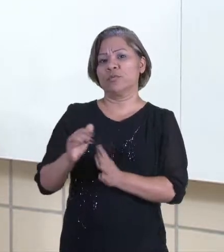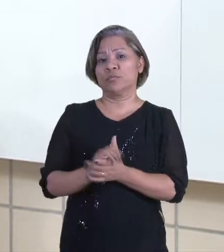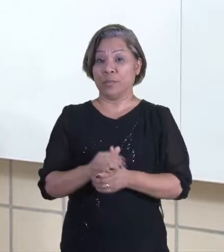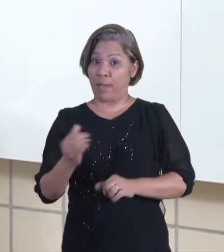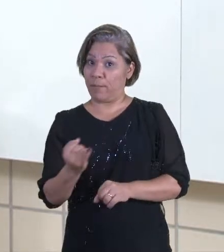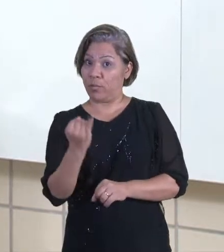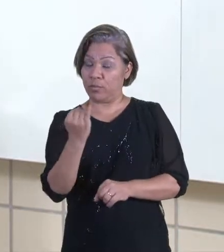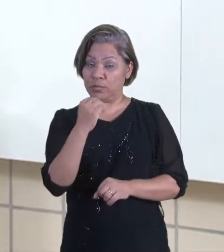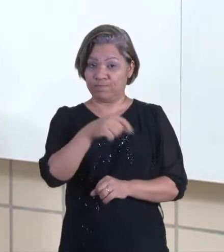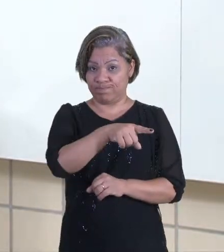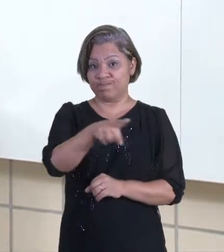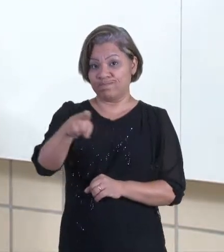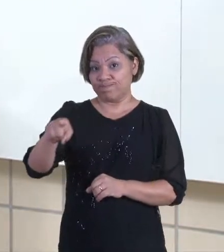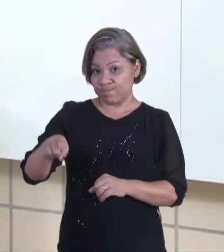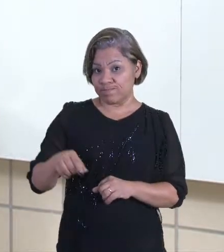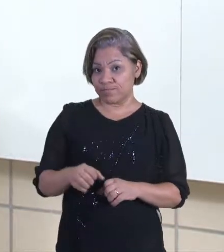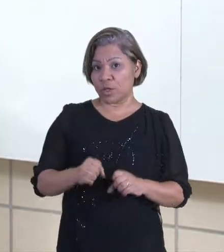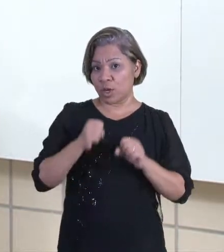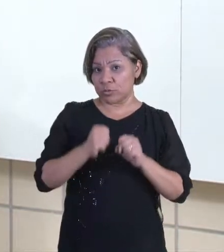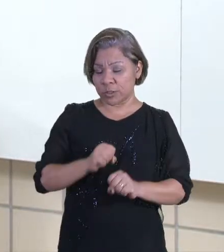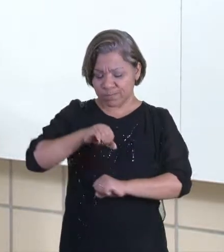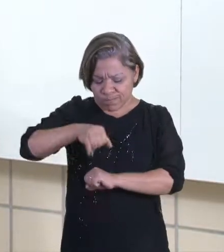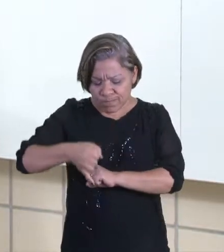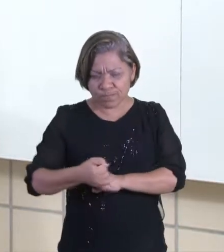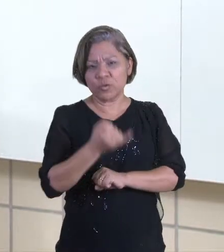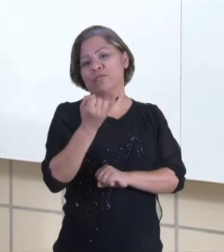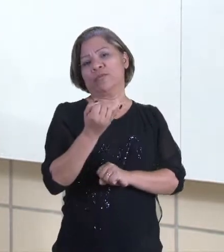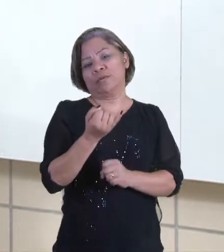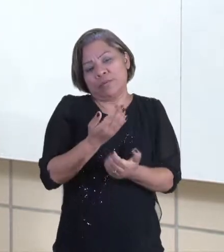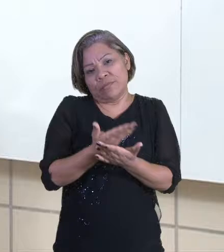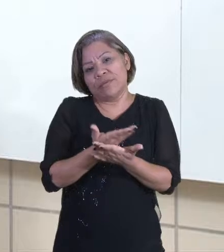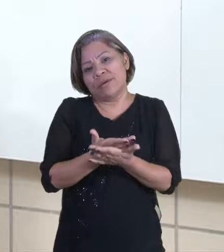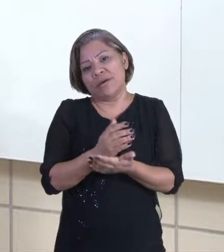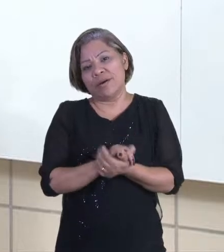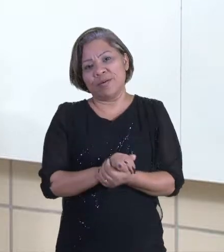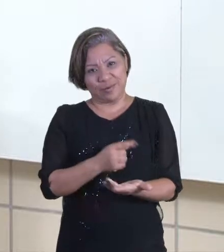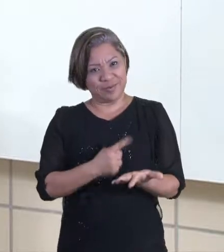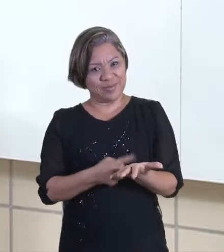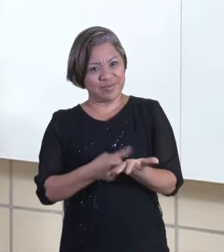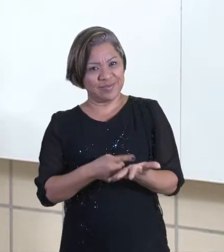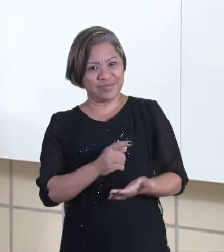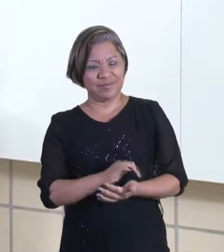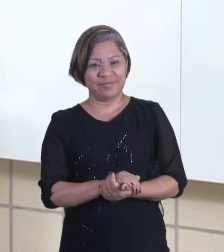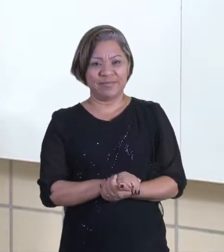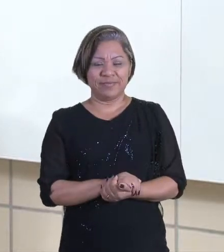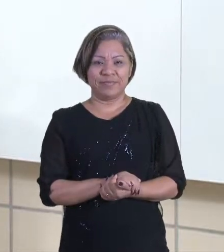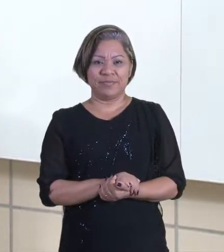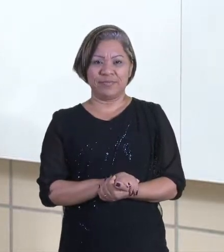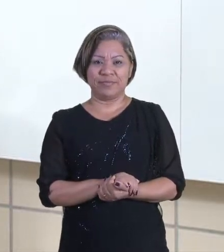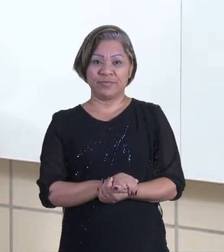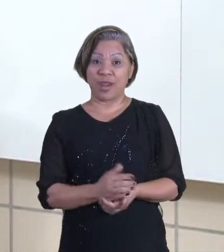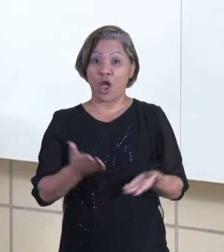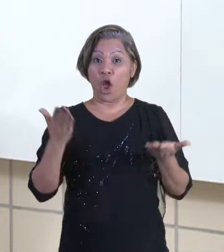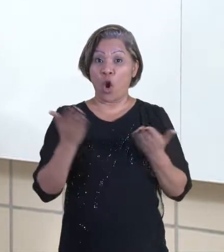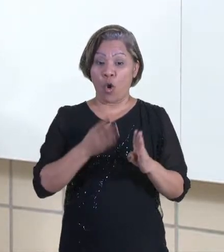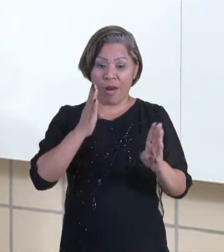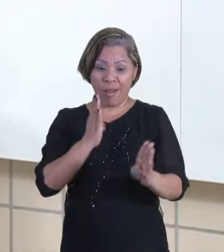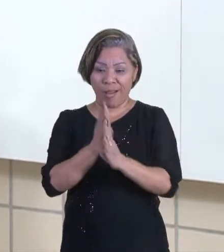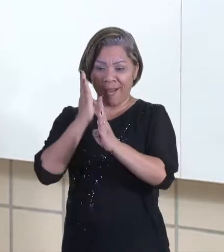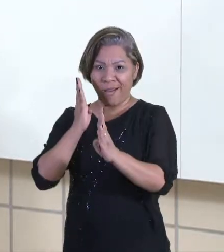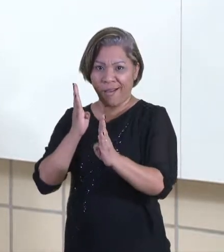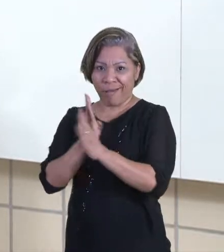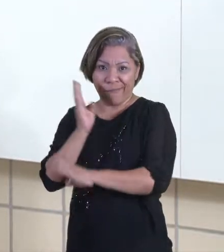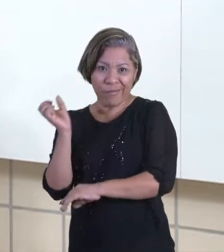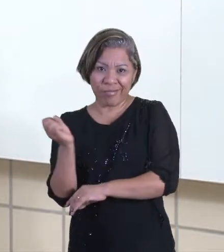para que você possa ter um melhor aproveitamento das nossas aulas. Combinado? Hoje nós vamos descobrir muita coisa nova. Nós